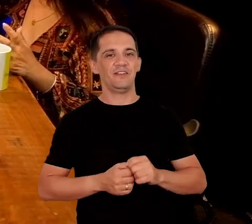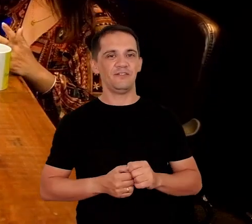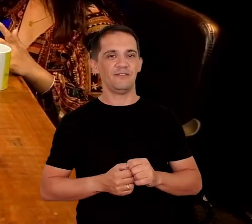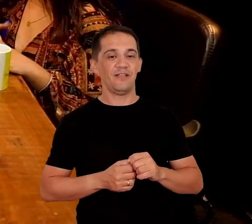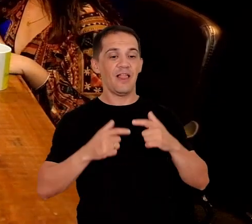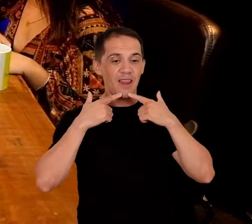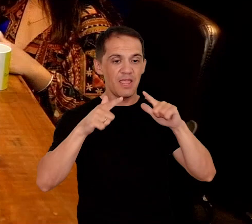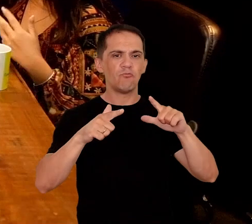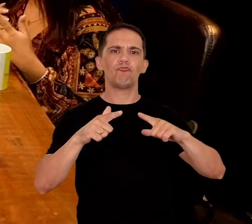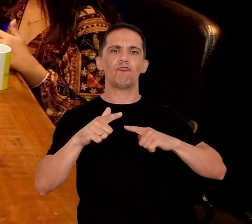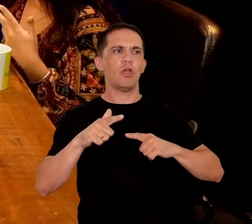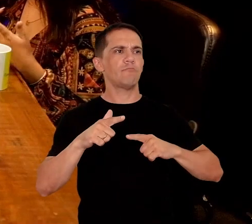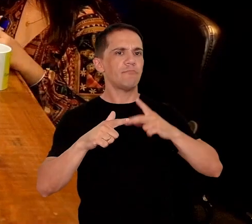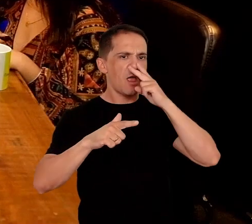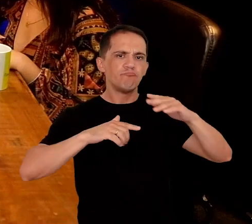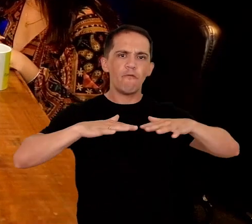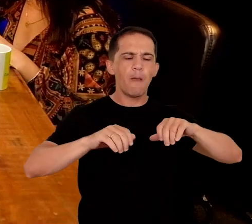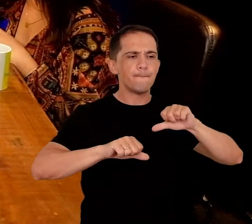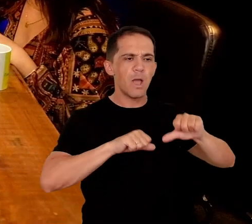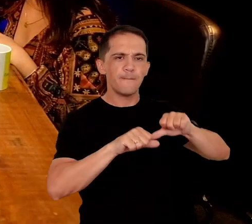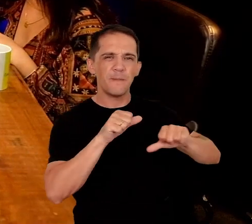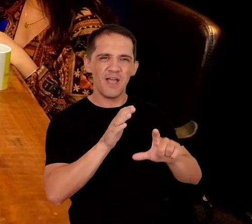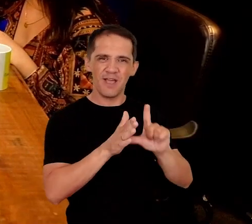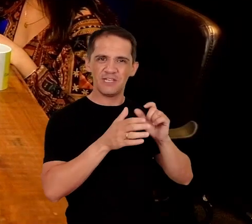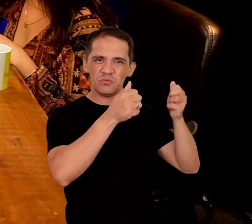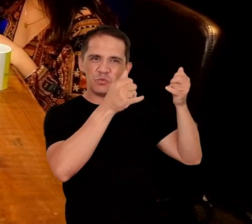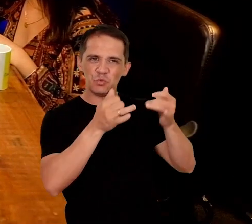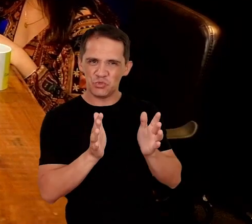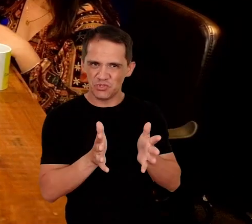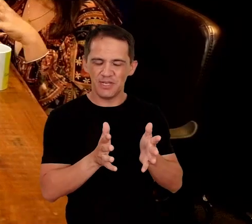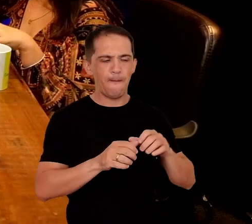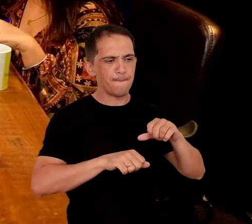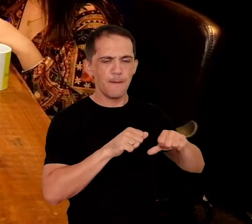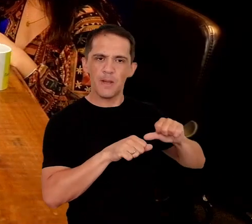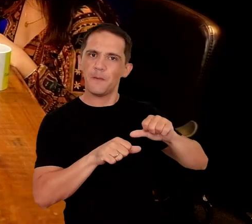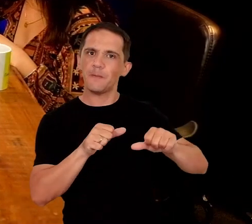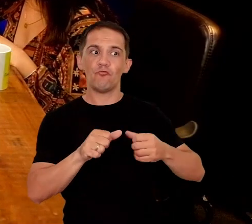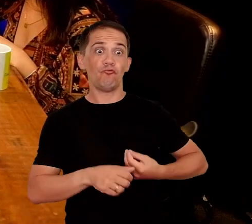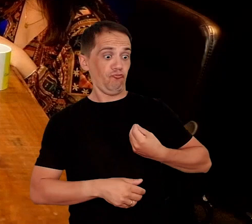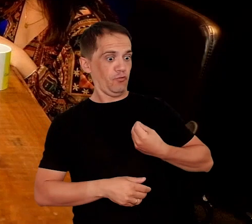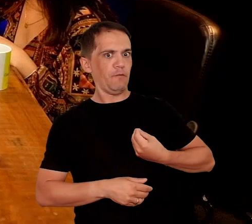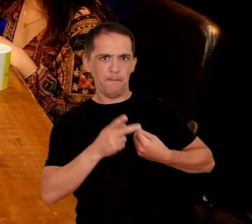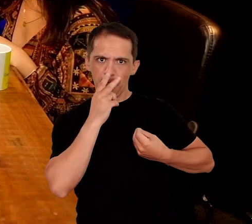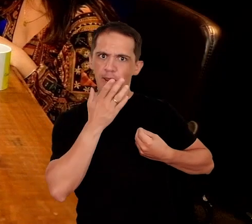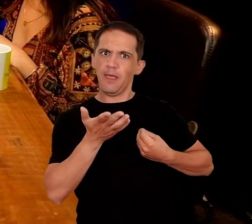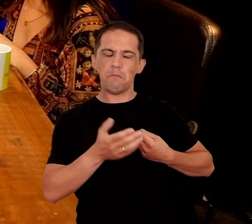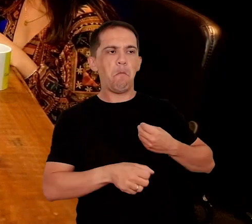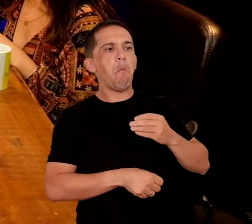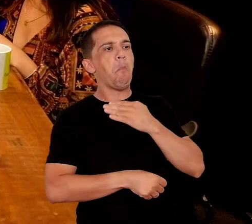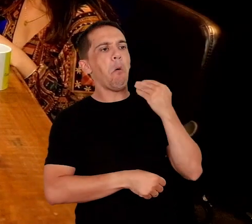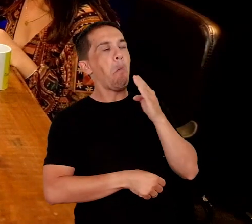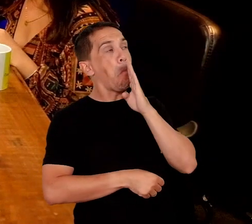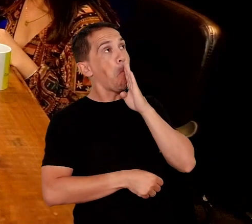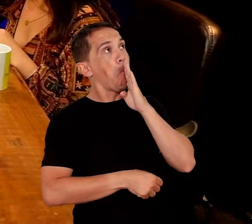É uma língua, né? É uma língua viva, tanto que ela vai se modificando com o tempo, né? Com a região onde ela está inserida, Isso. né? Também